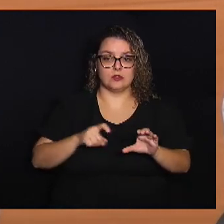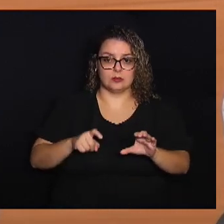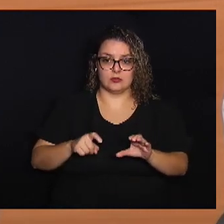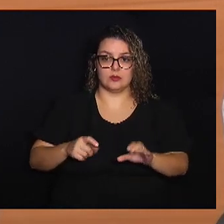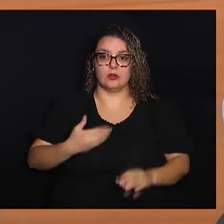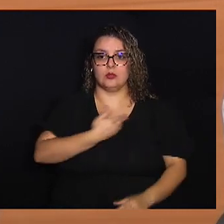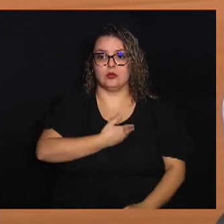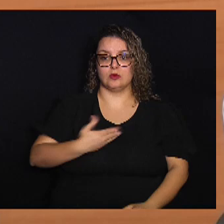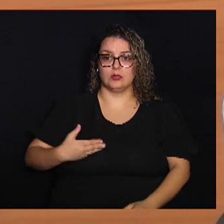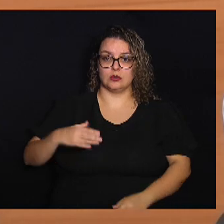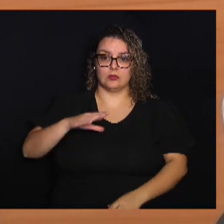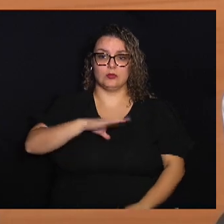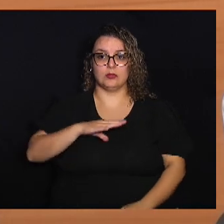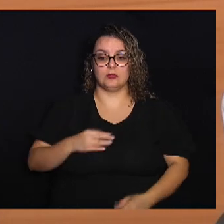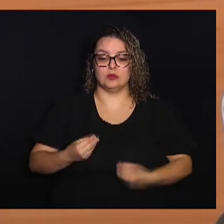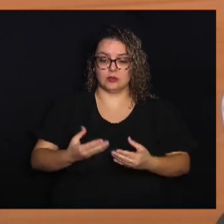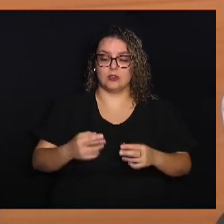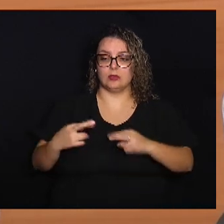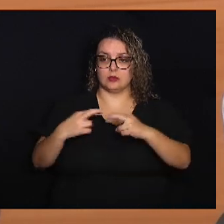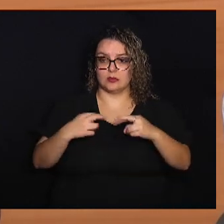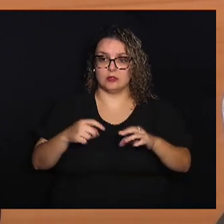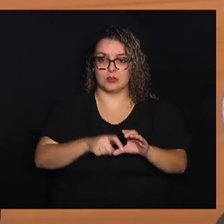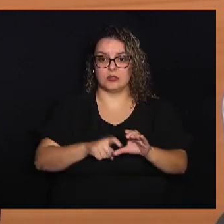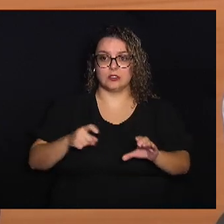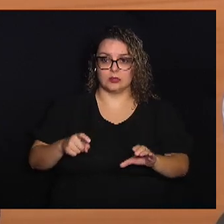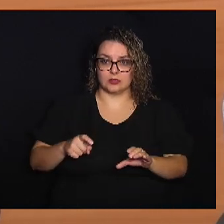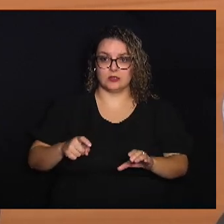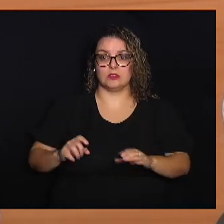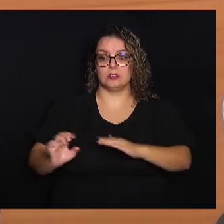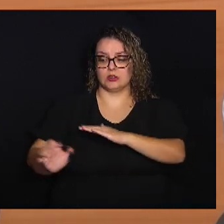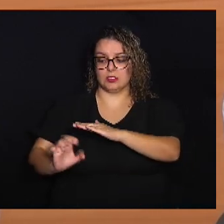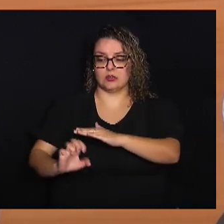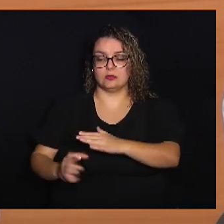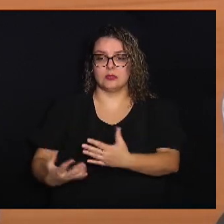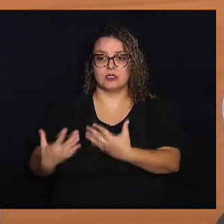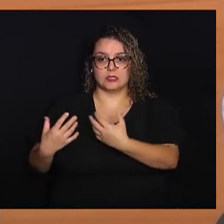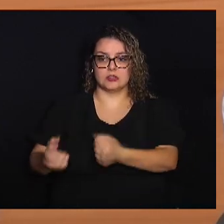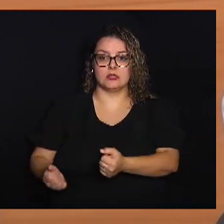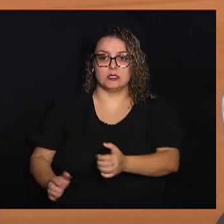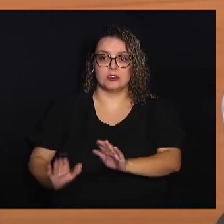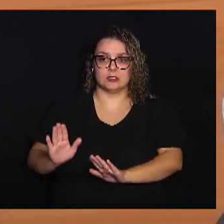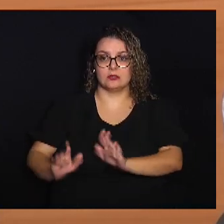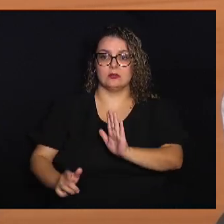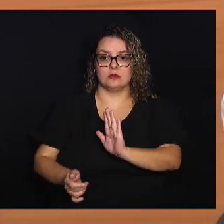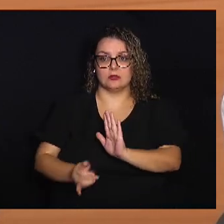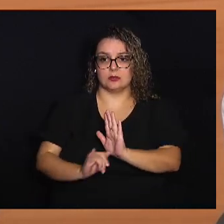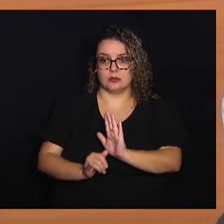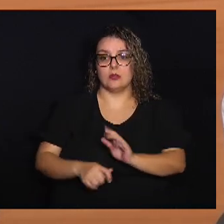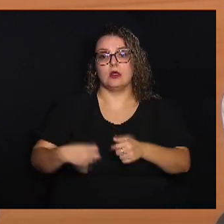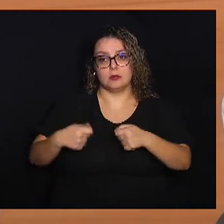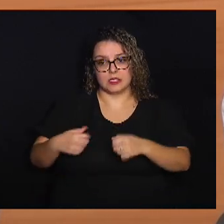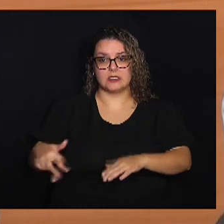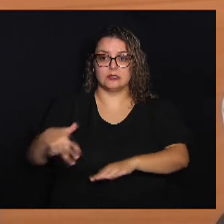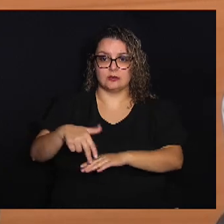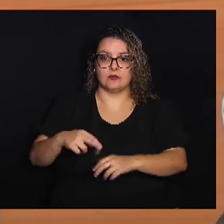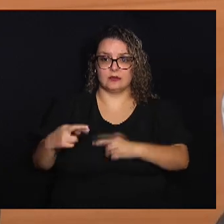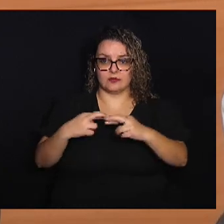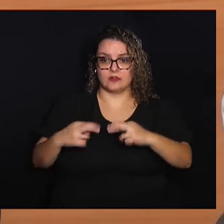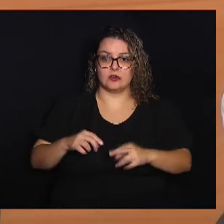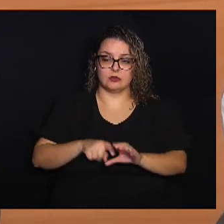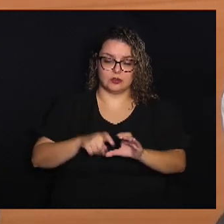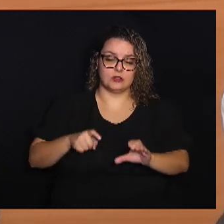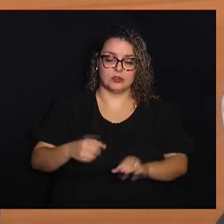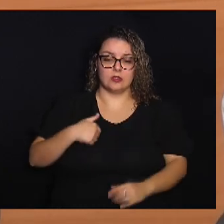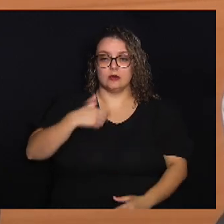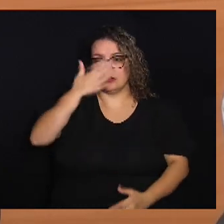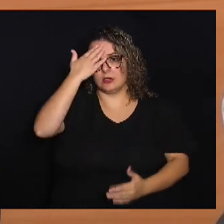governo municipal está colocando o seu verificador independente e a empresa que ganhar a licitação, ela tem que colocar o seu verificador independente. Então, eu acredito